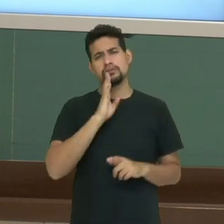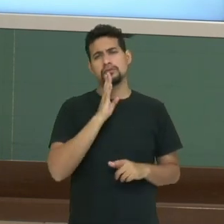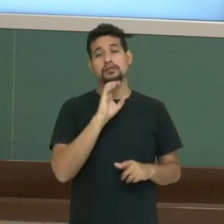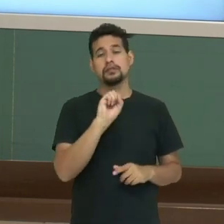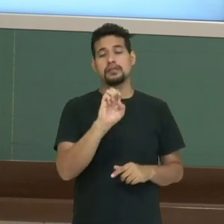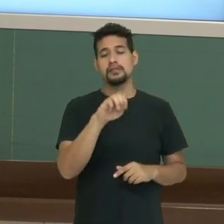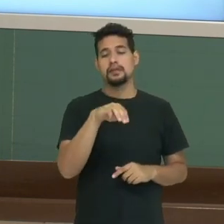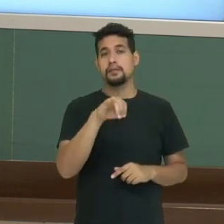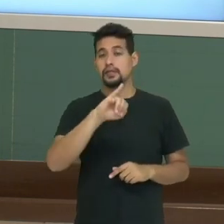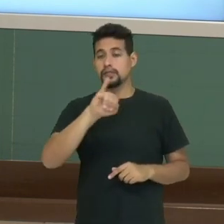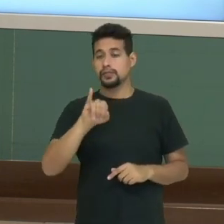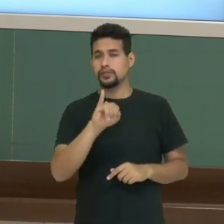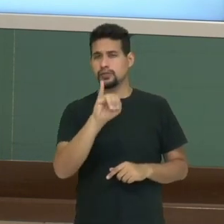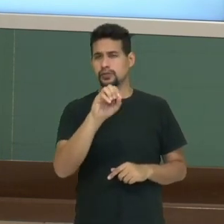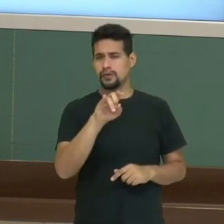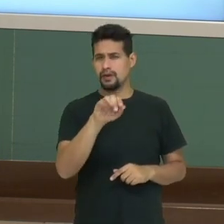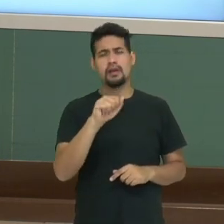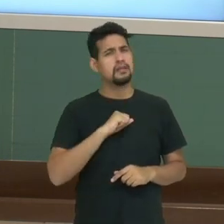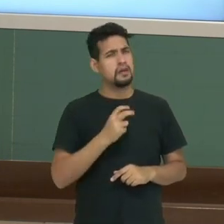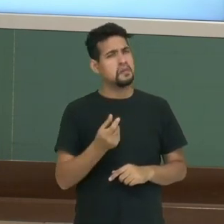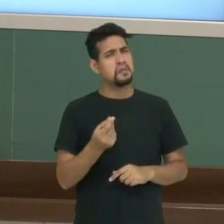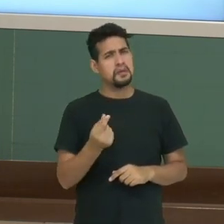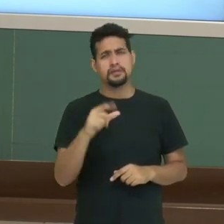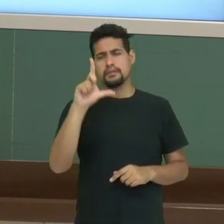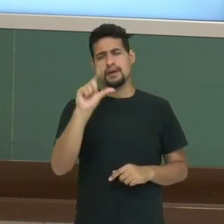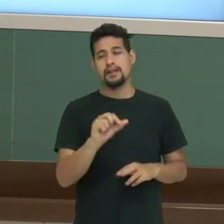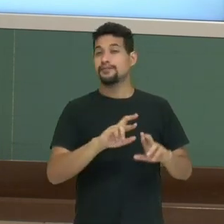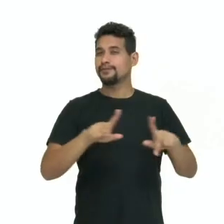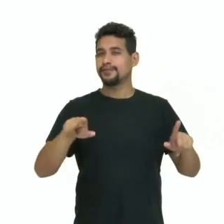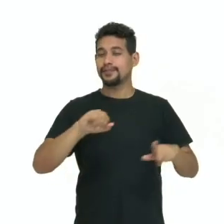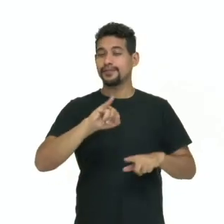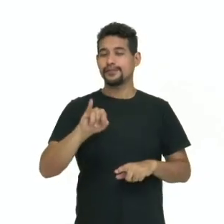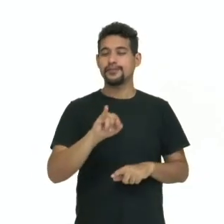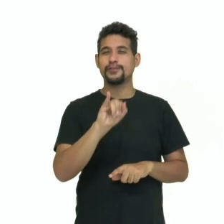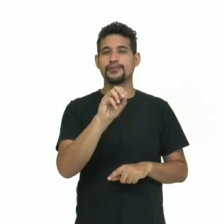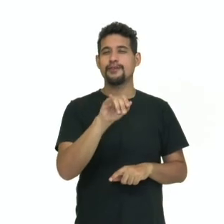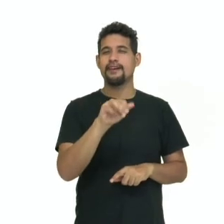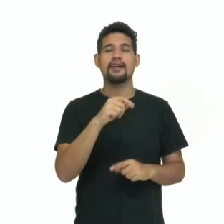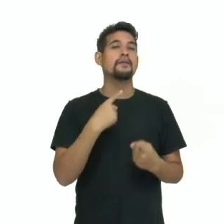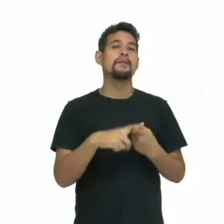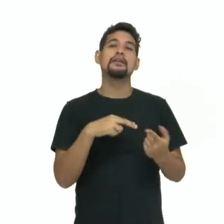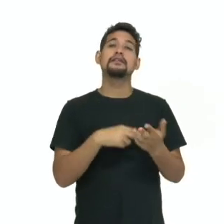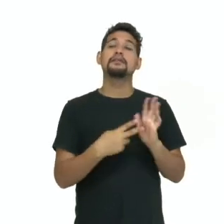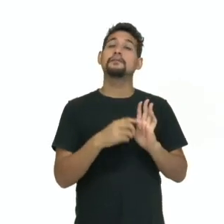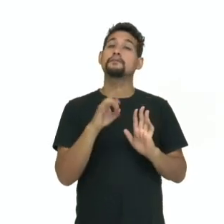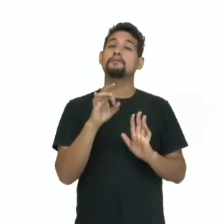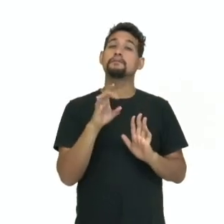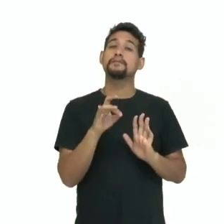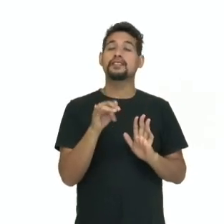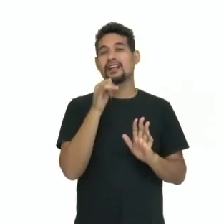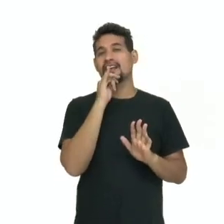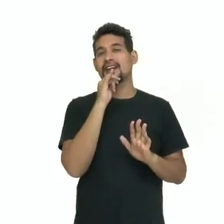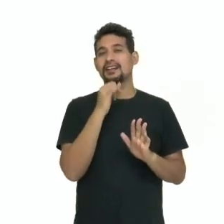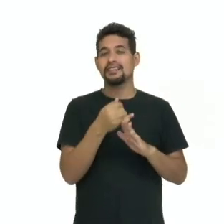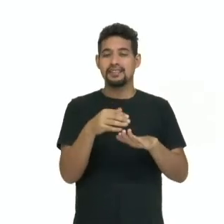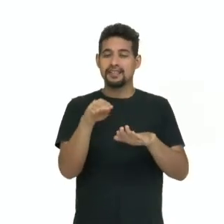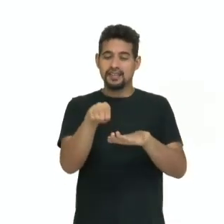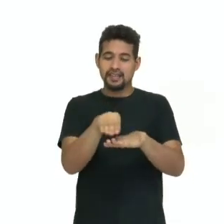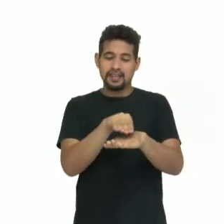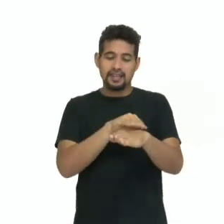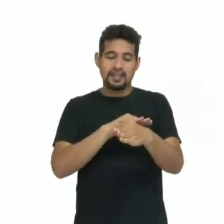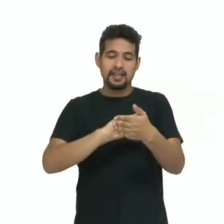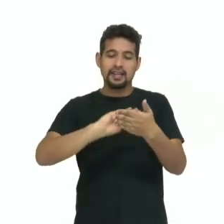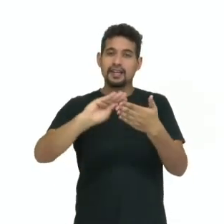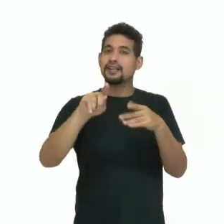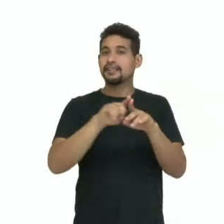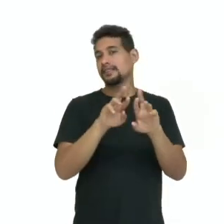e bijuterias possuem um preço bem mais acessível do que joias, já que essas são apenas revestidas com um metal nobre,